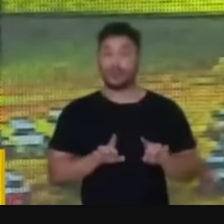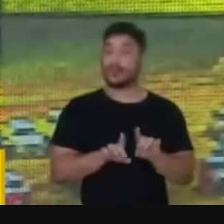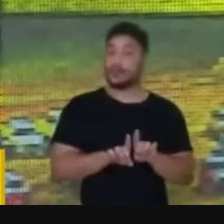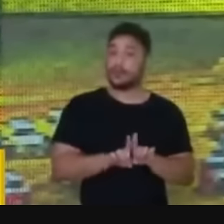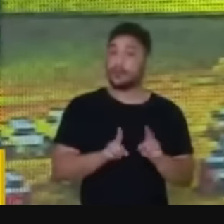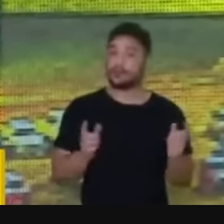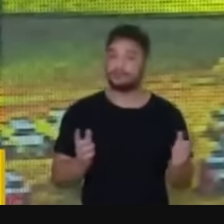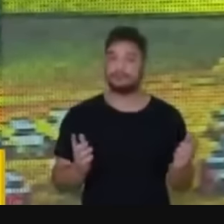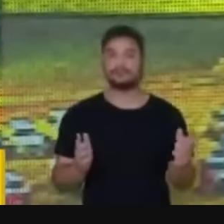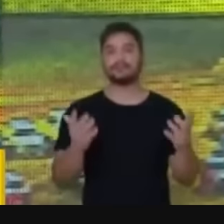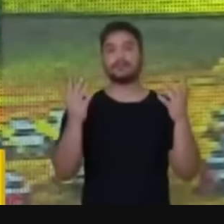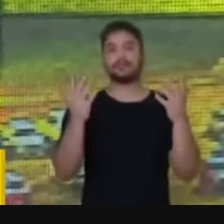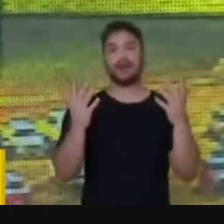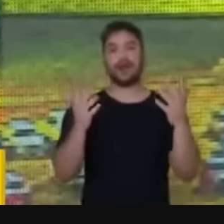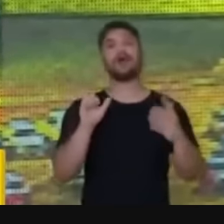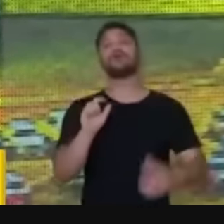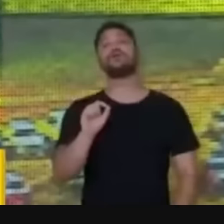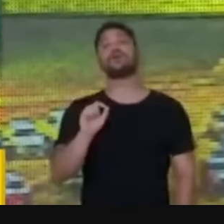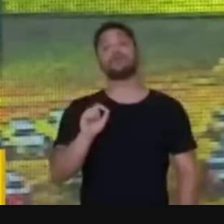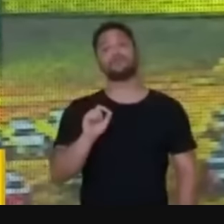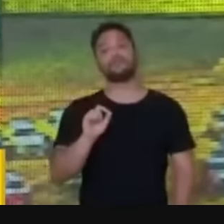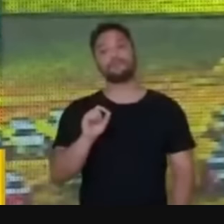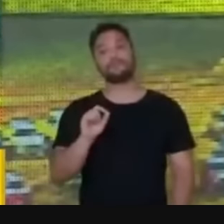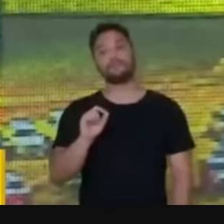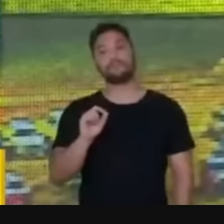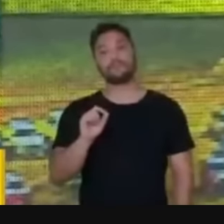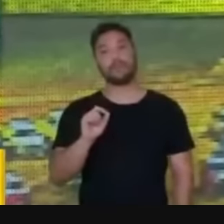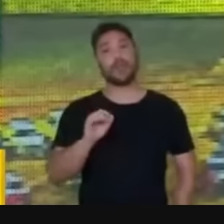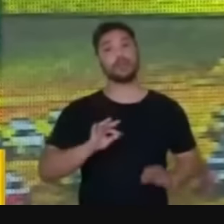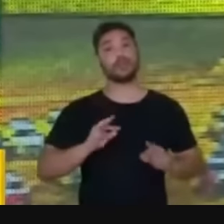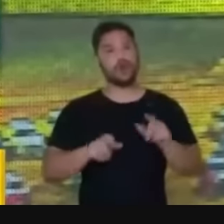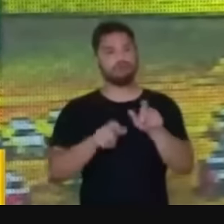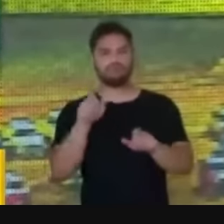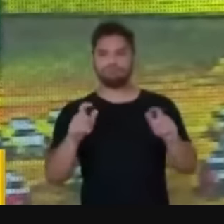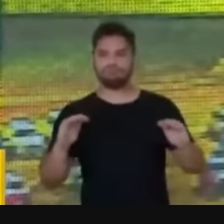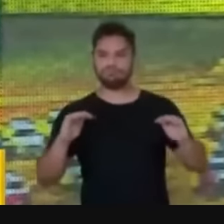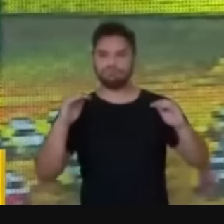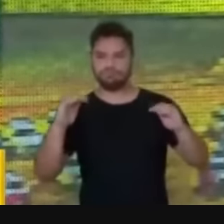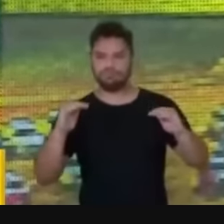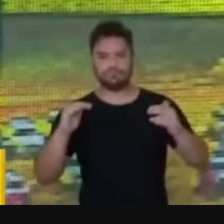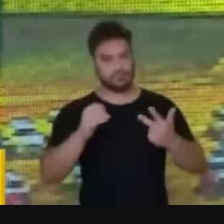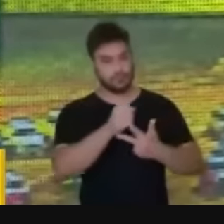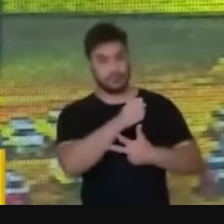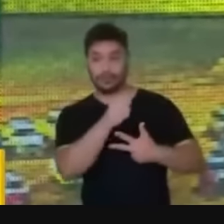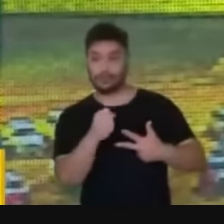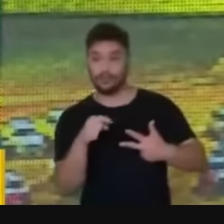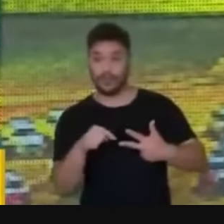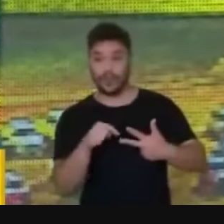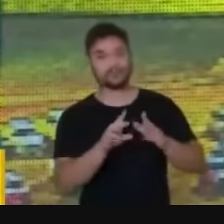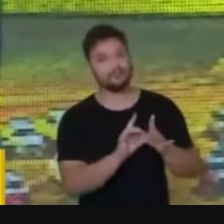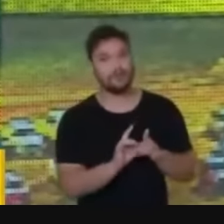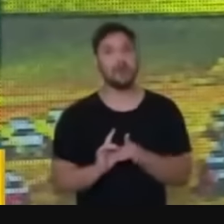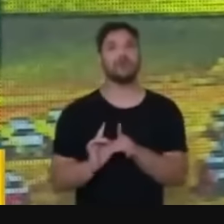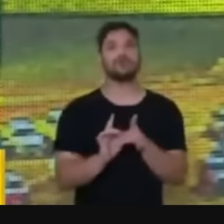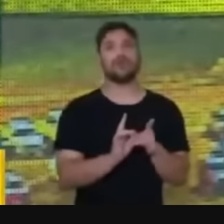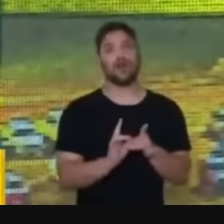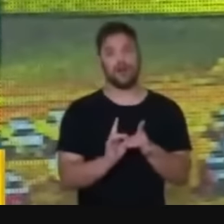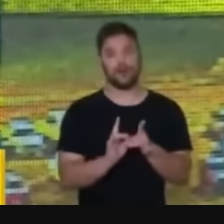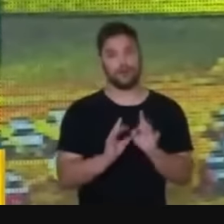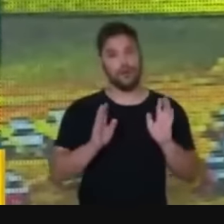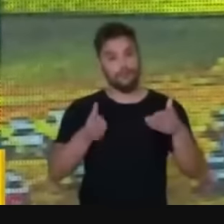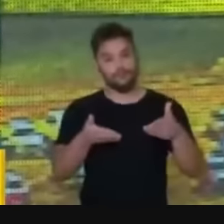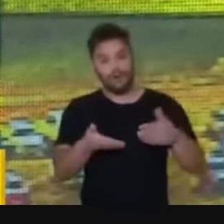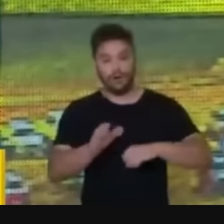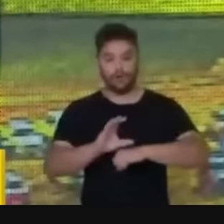celebrar a união de todas as autoridades dos três poderes em torno da